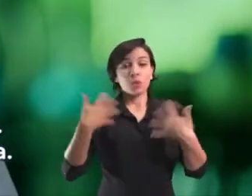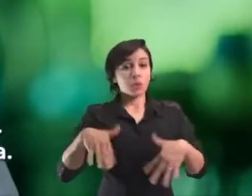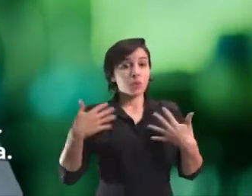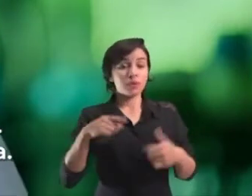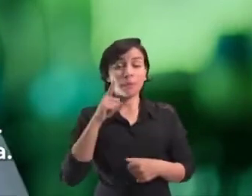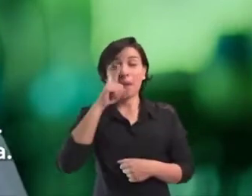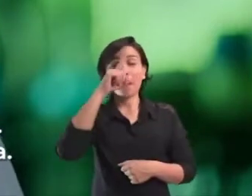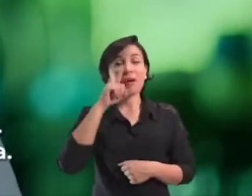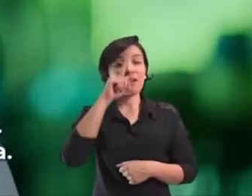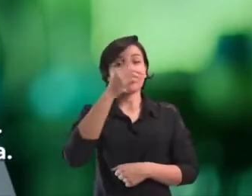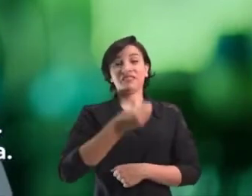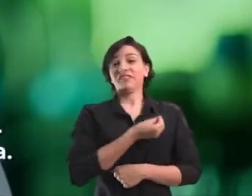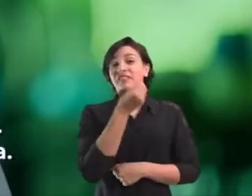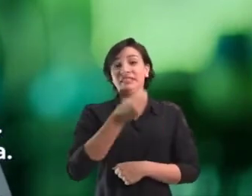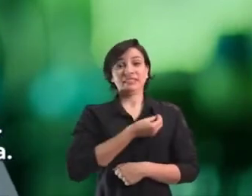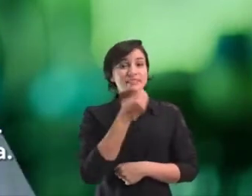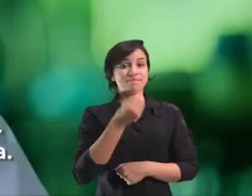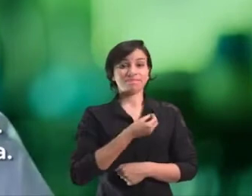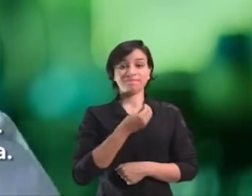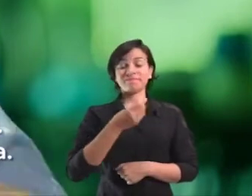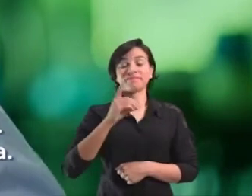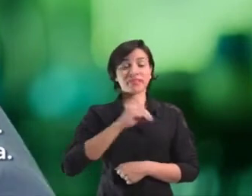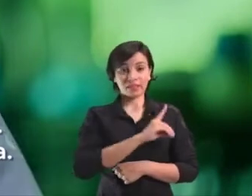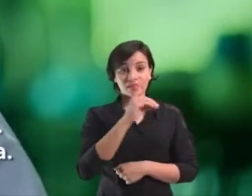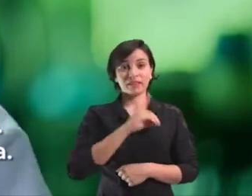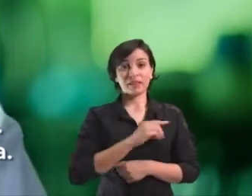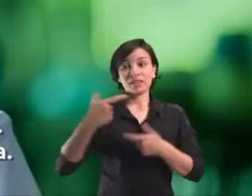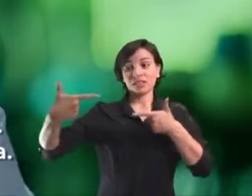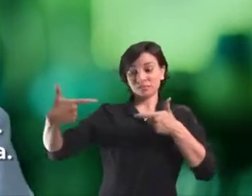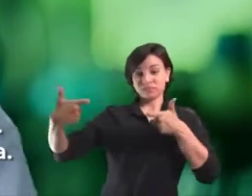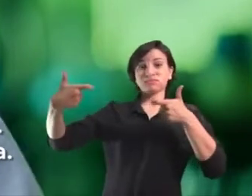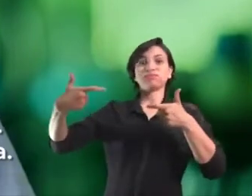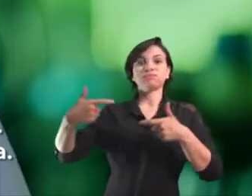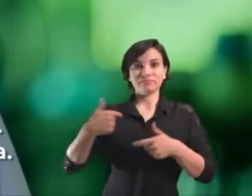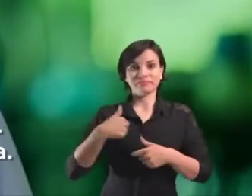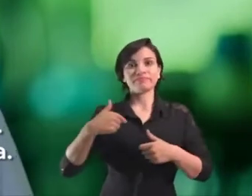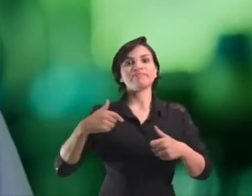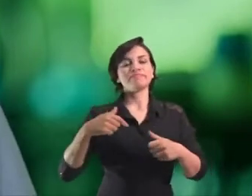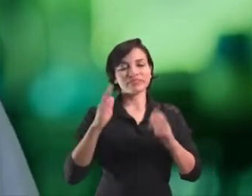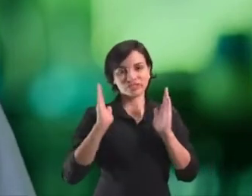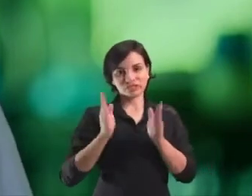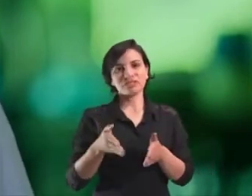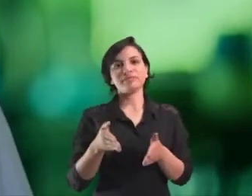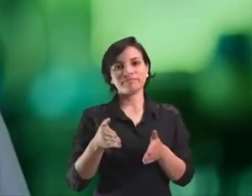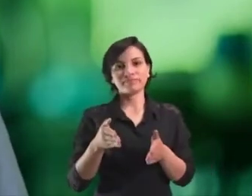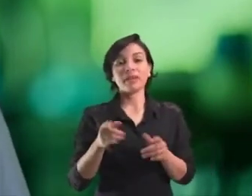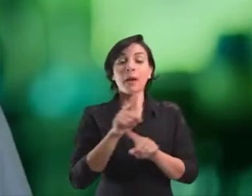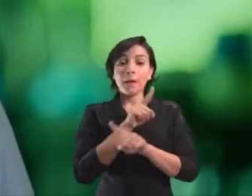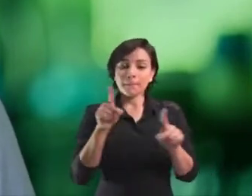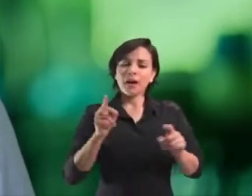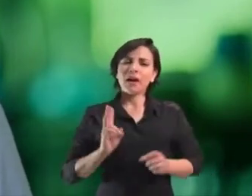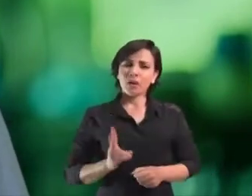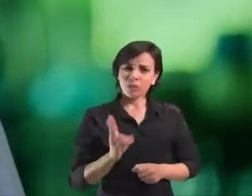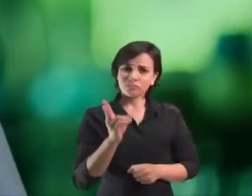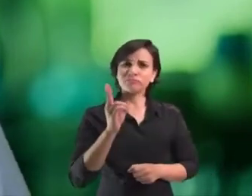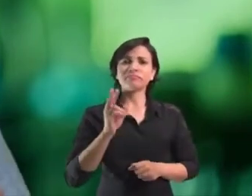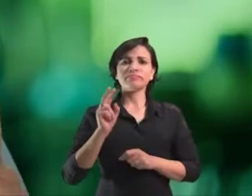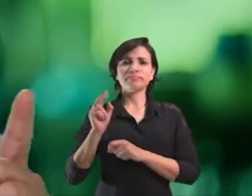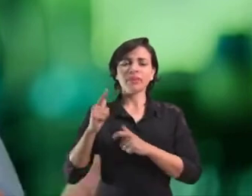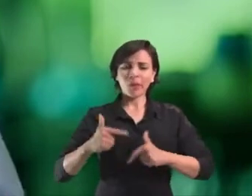suei, sangrei quando fui baleado. Mas continuei lutando para proteger sua família. Era eu e minha equipe nas